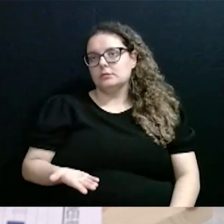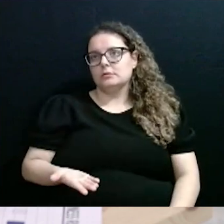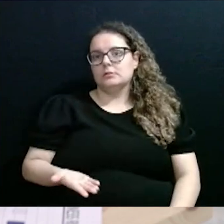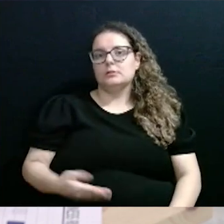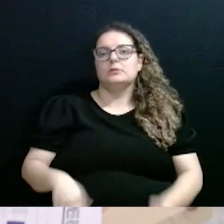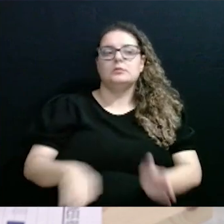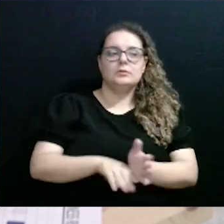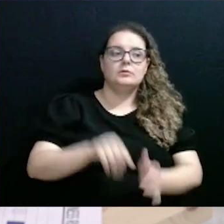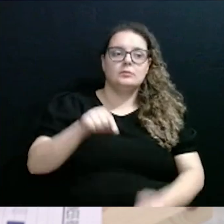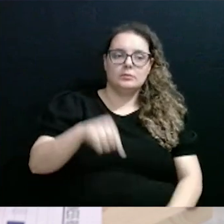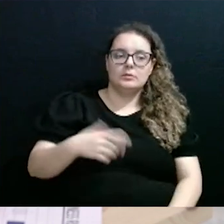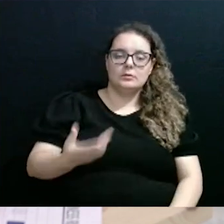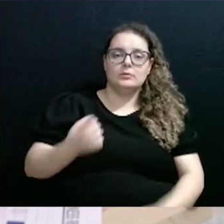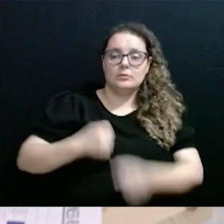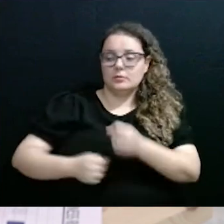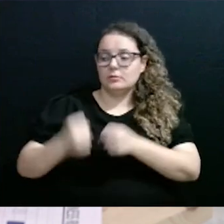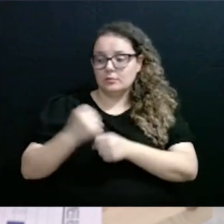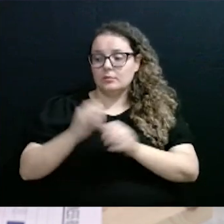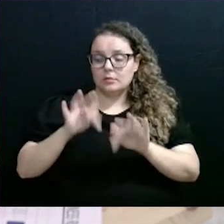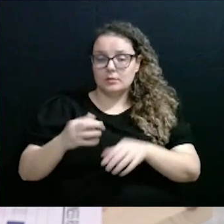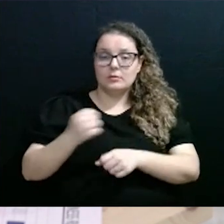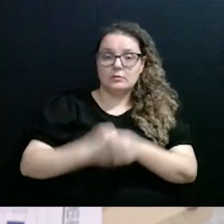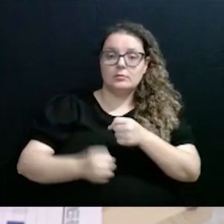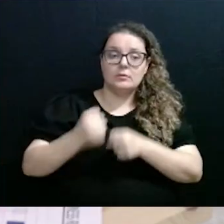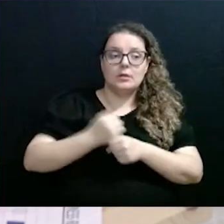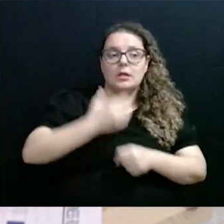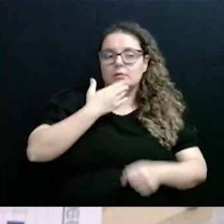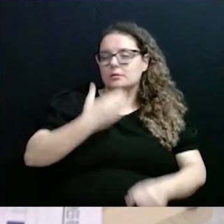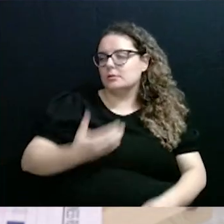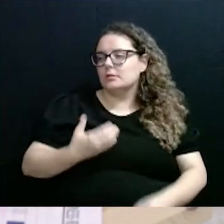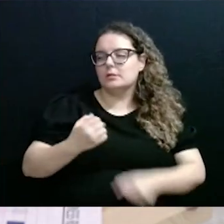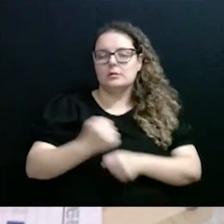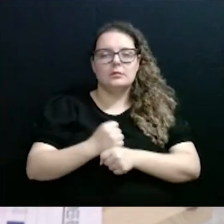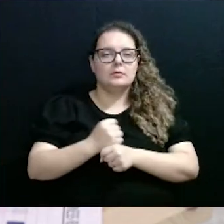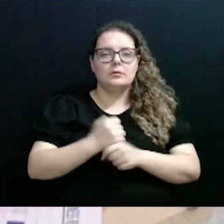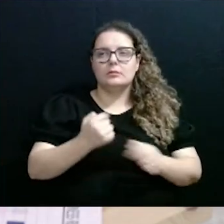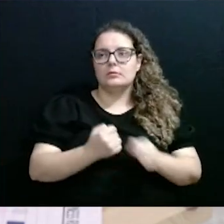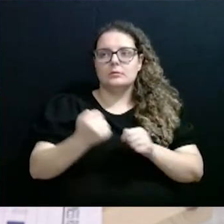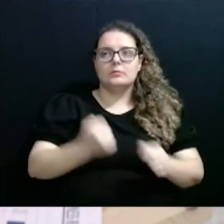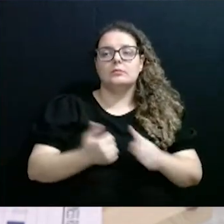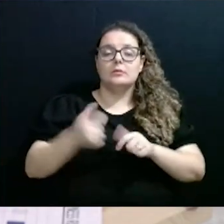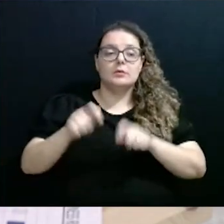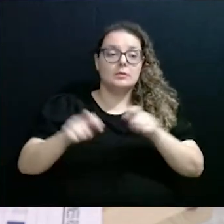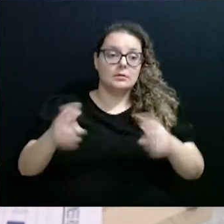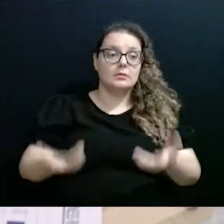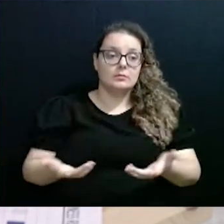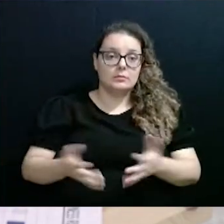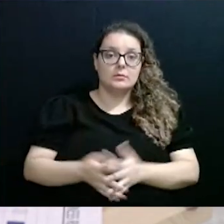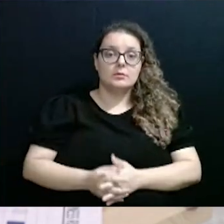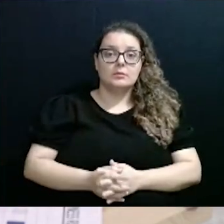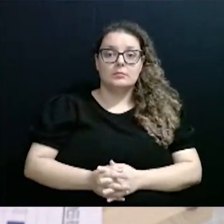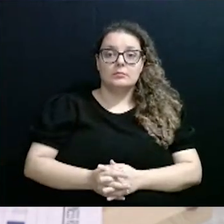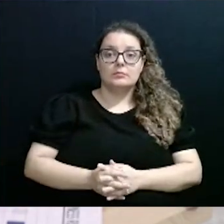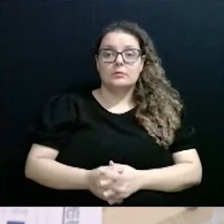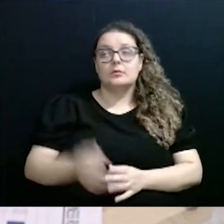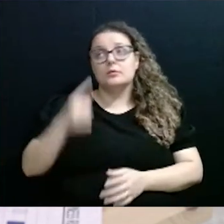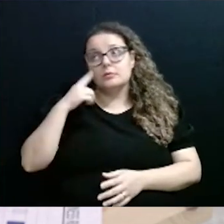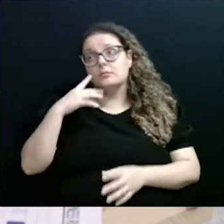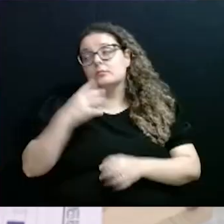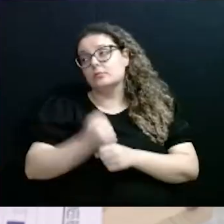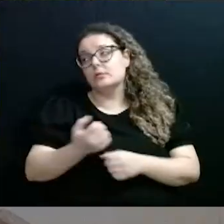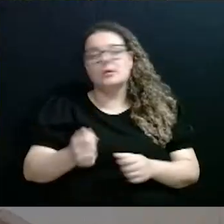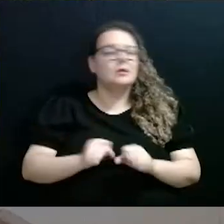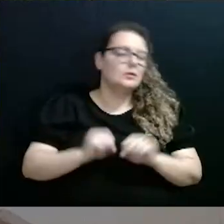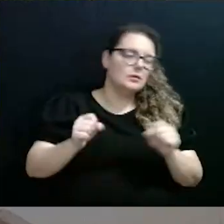veio aqui o ano passado, final do ano, Natal, Ano Novo, as pessoas acabaram, né, de forma geral,